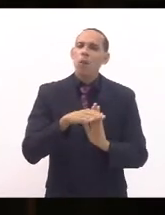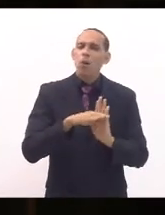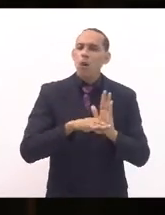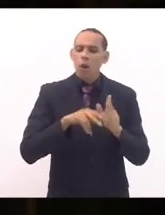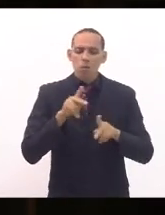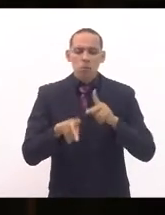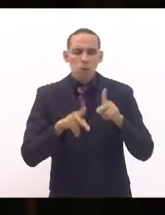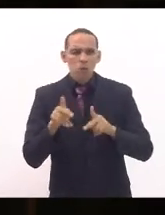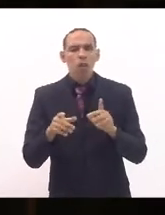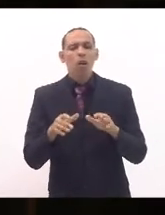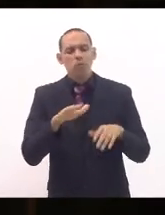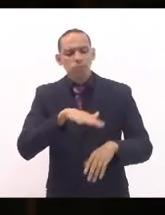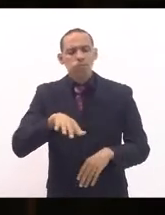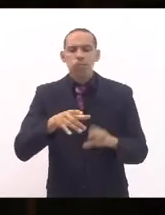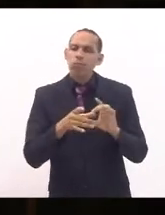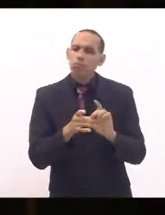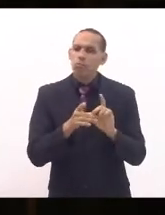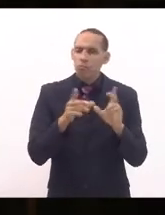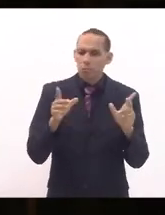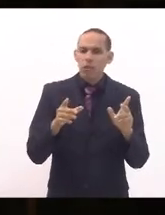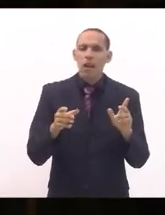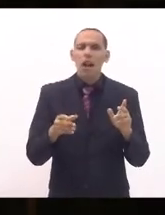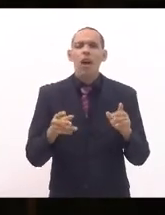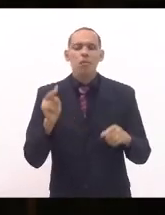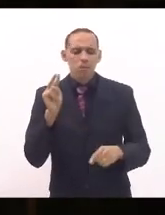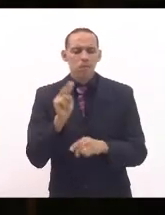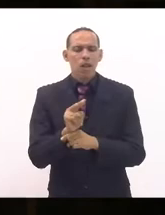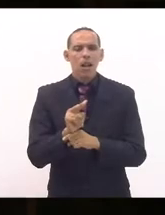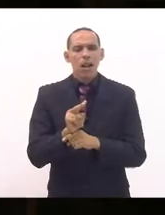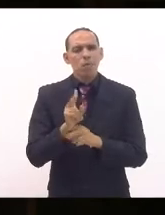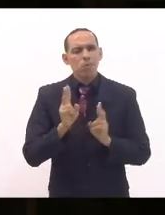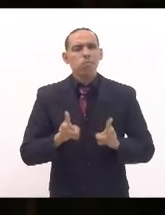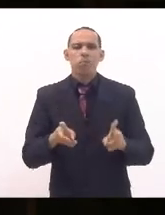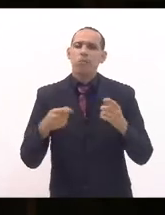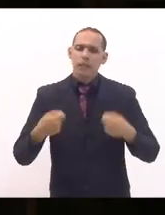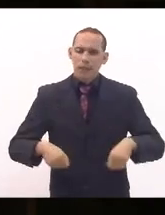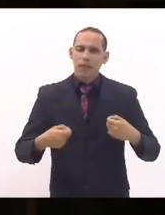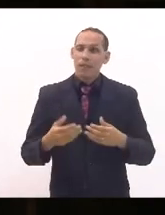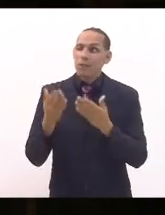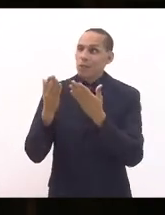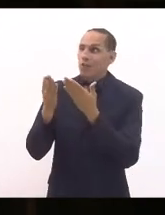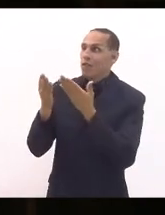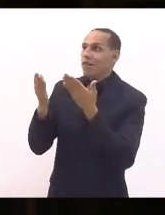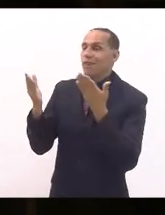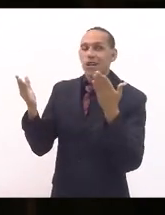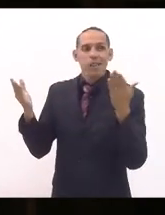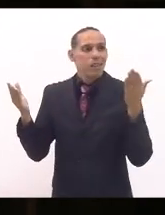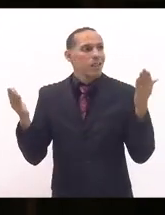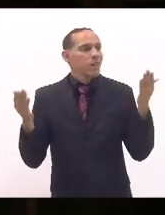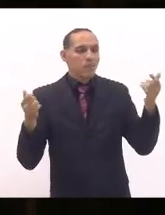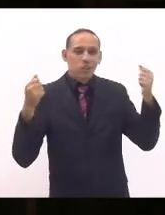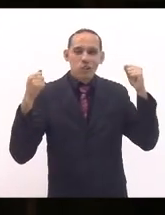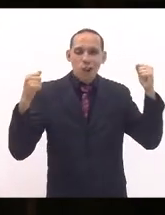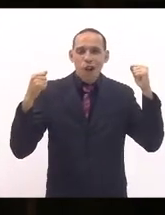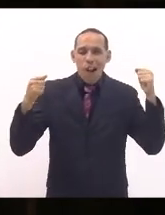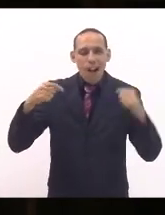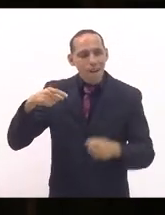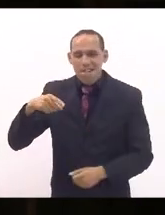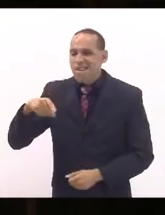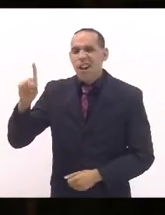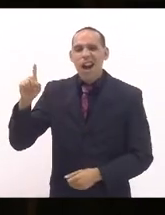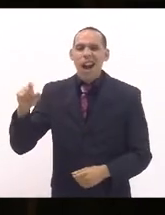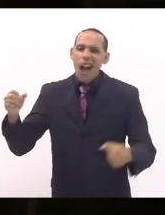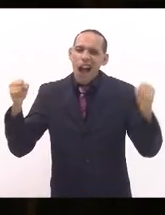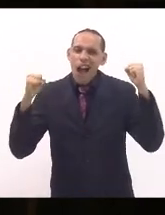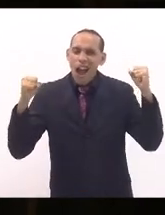espaços democráticos que devem ser preservados. E vocês, torcedores, que vão lá torcer,